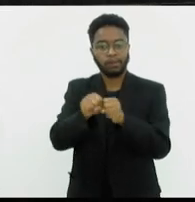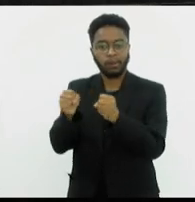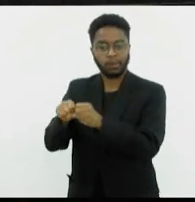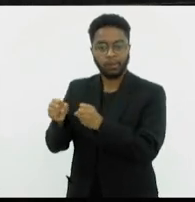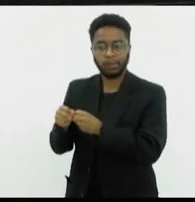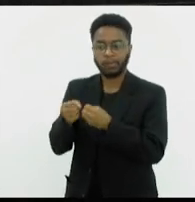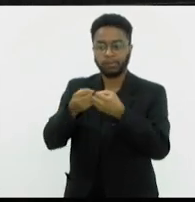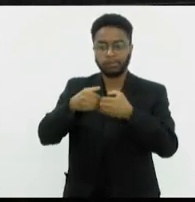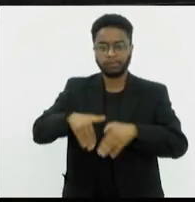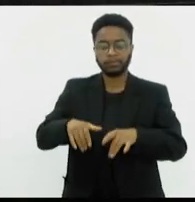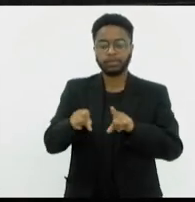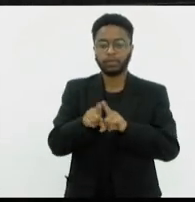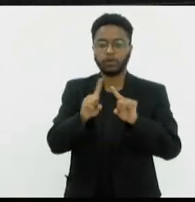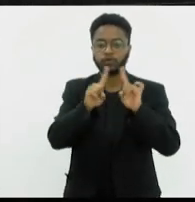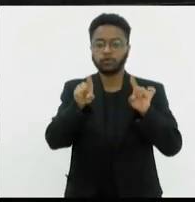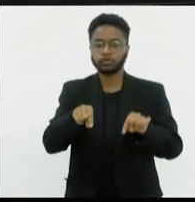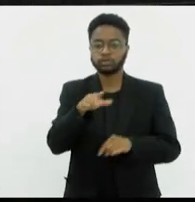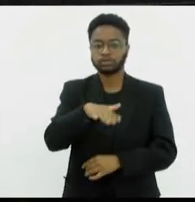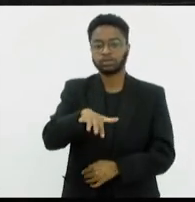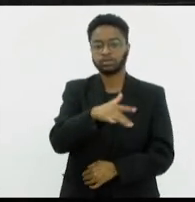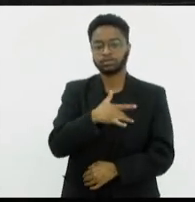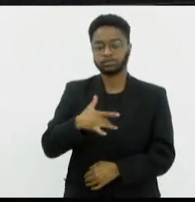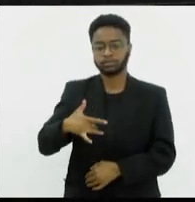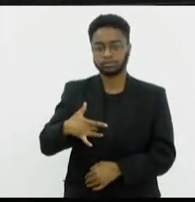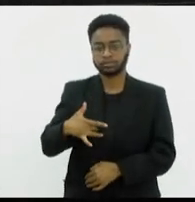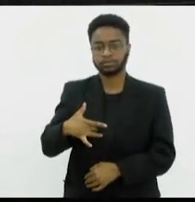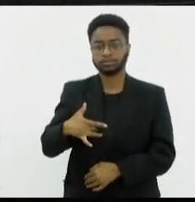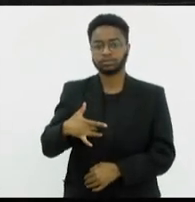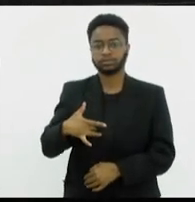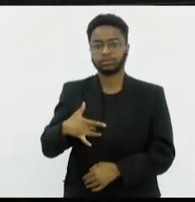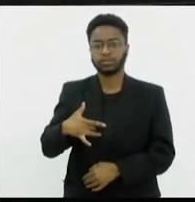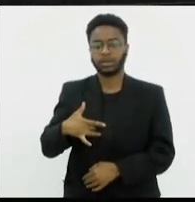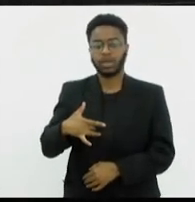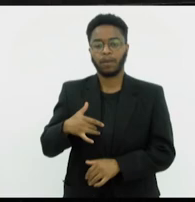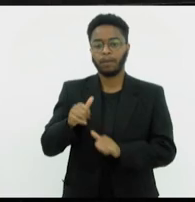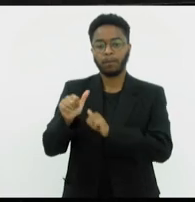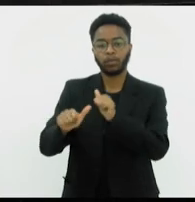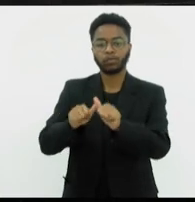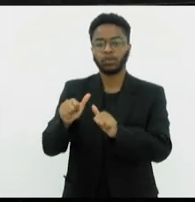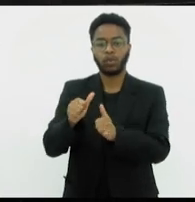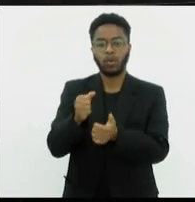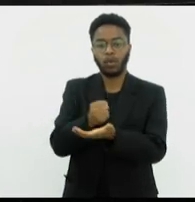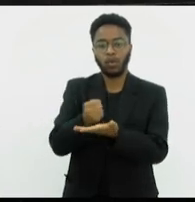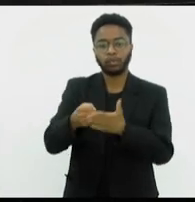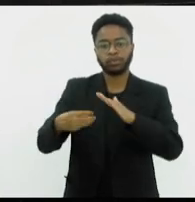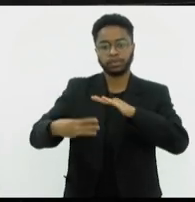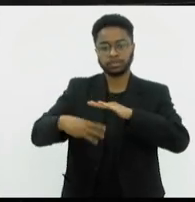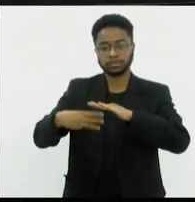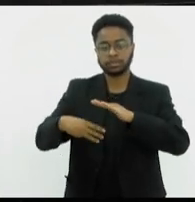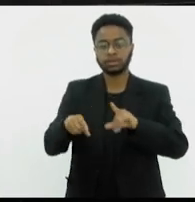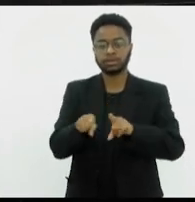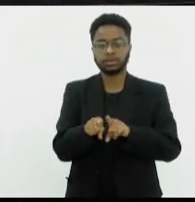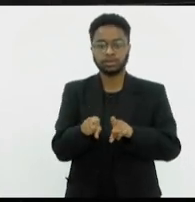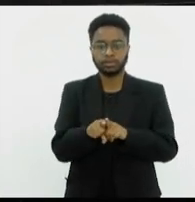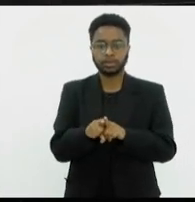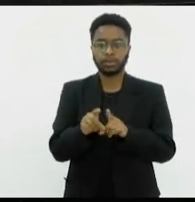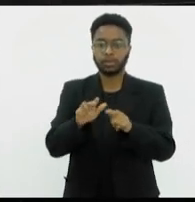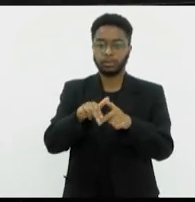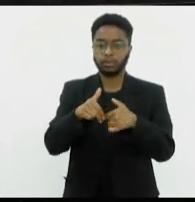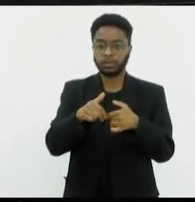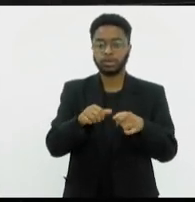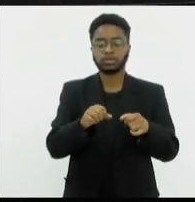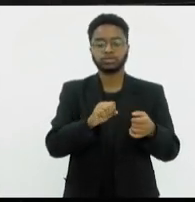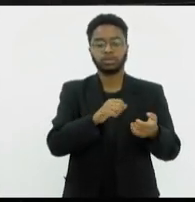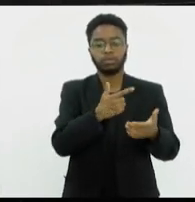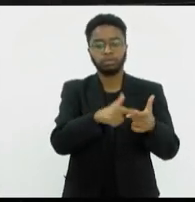os servidores da saúde foram sendo terceirizados. E aí, diante do caos